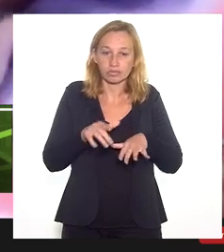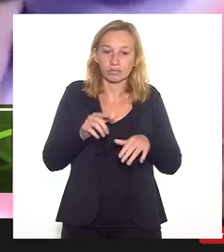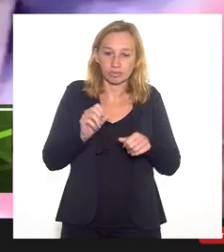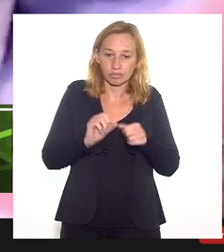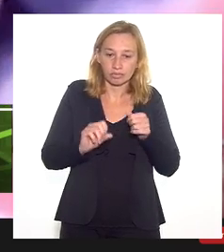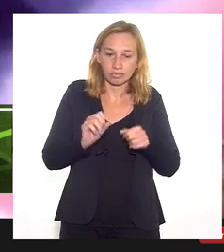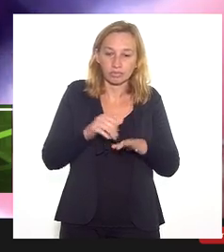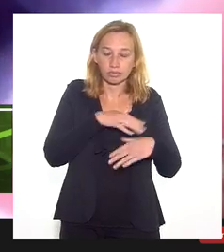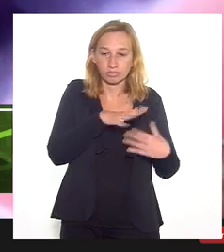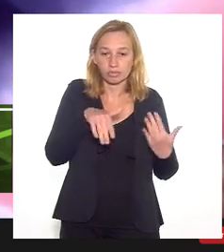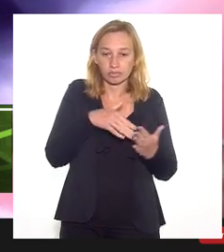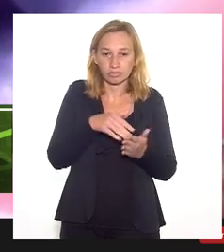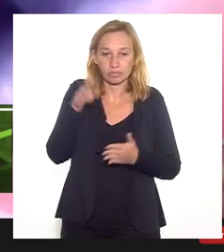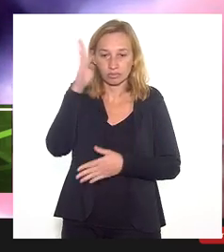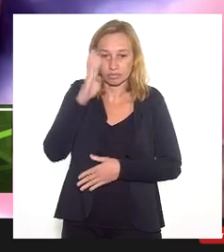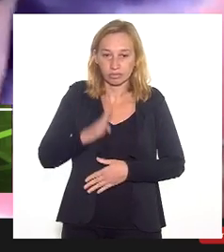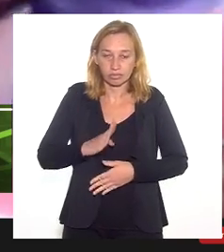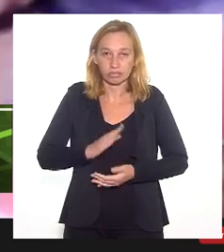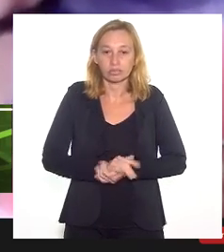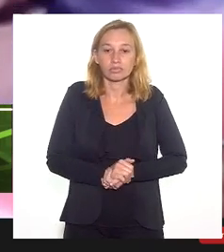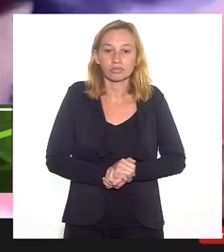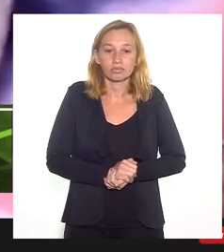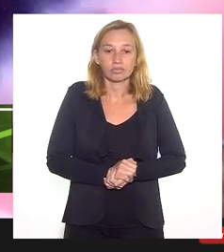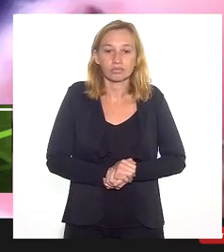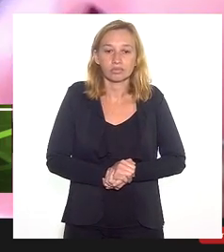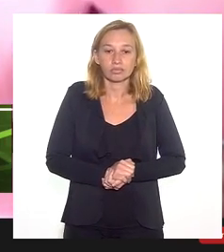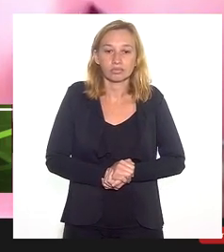fazer em todo o Brasil para que